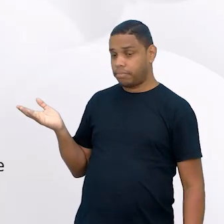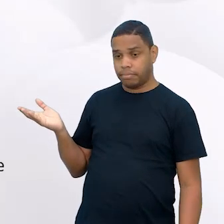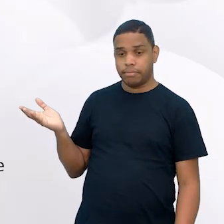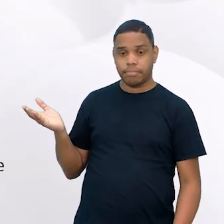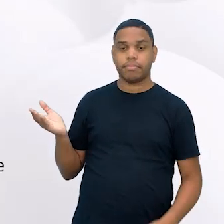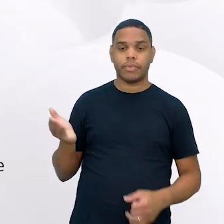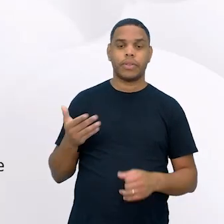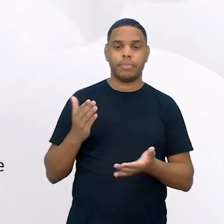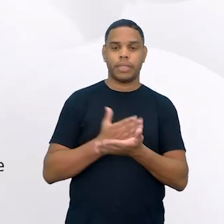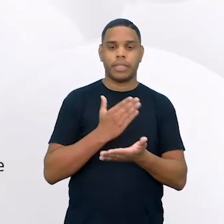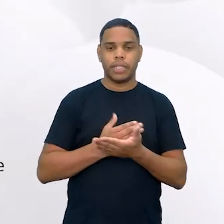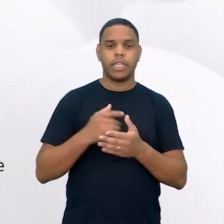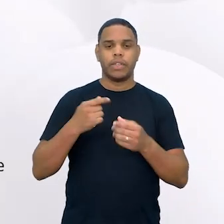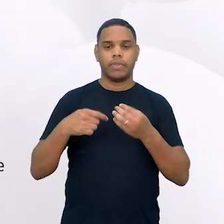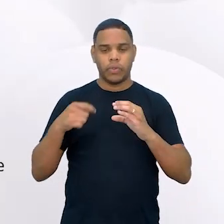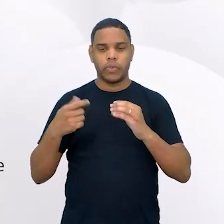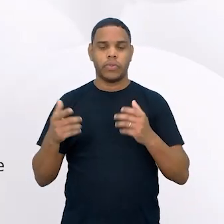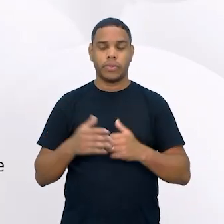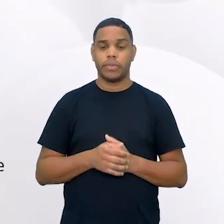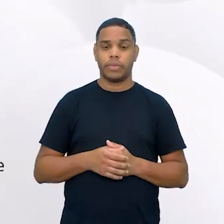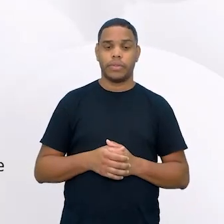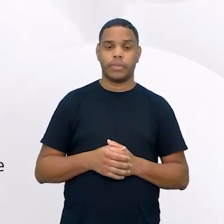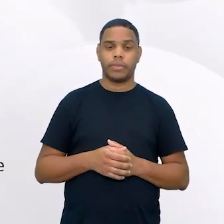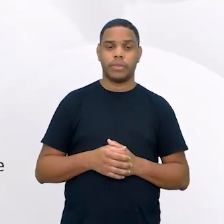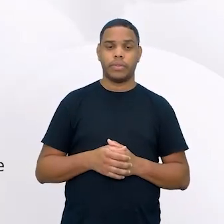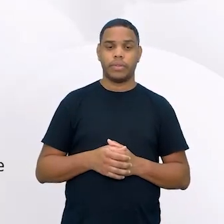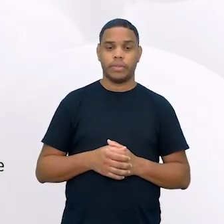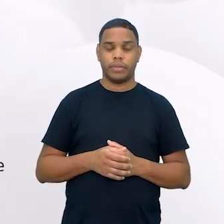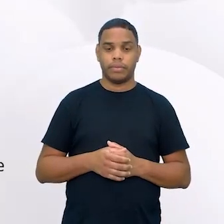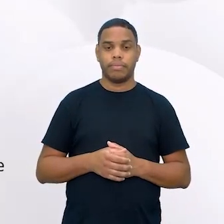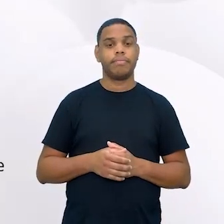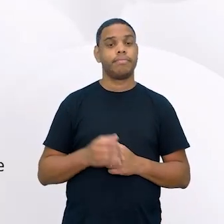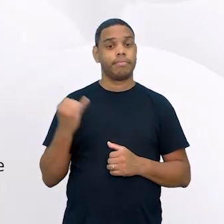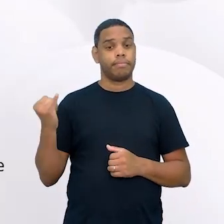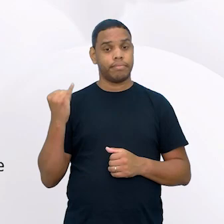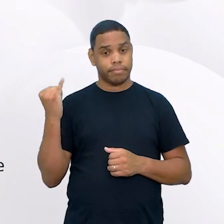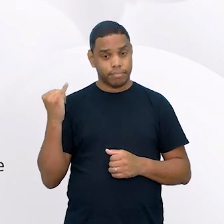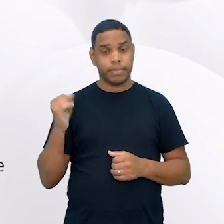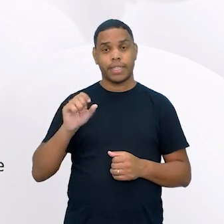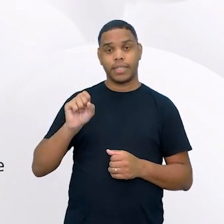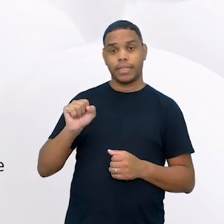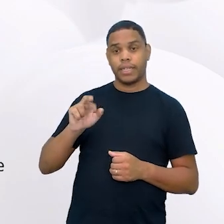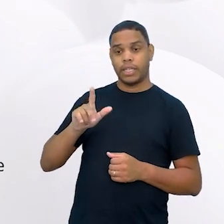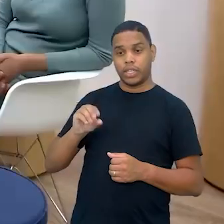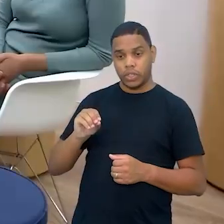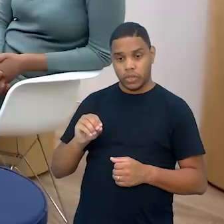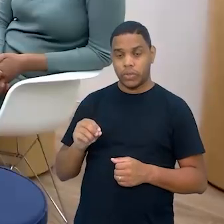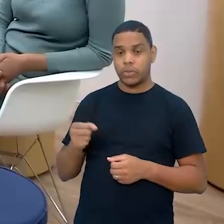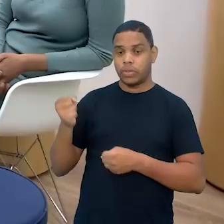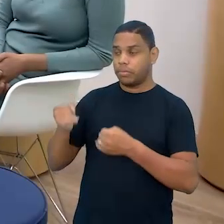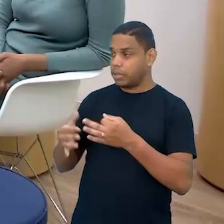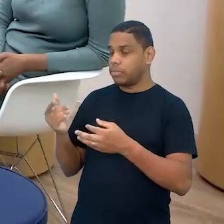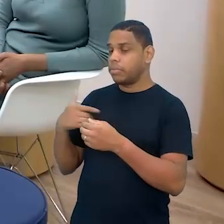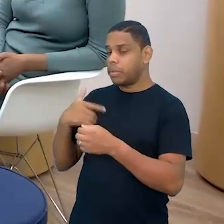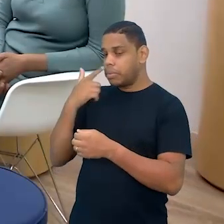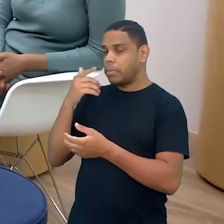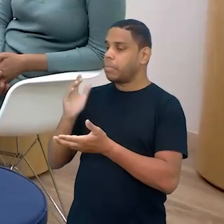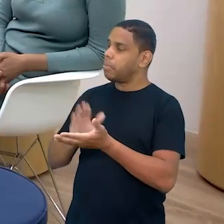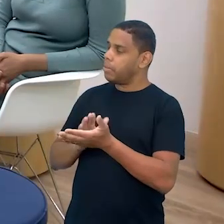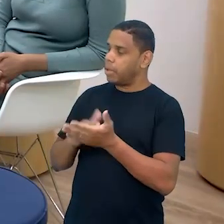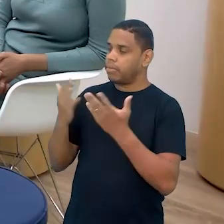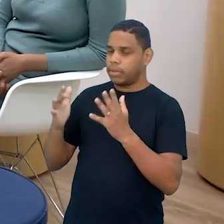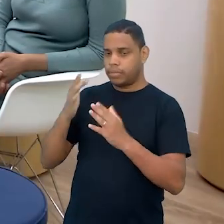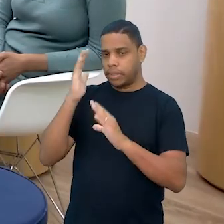Também, o documentário, o livro. Foi muito importante, Sérgio. Tem muitos elogios